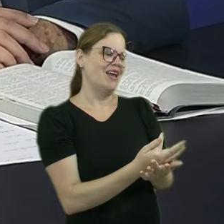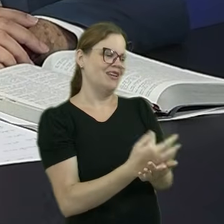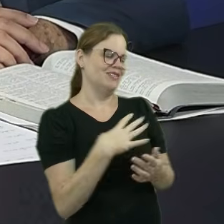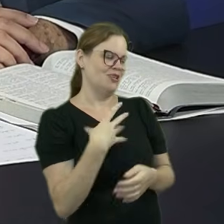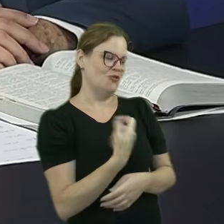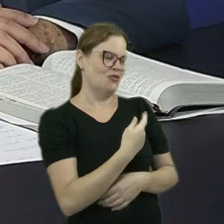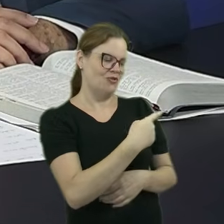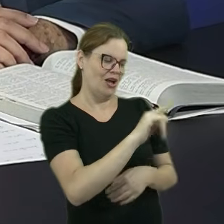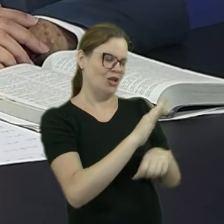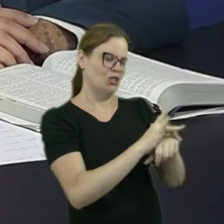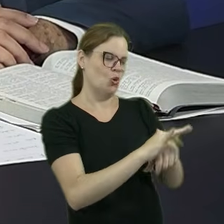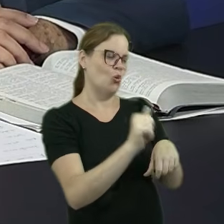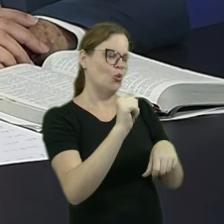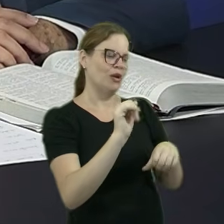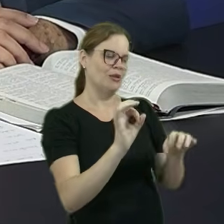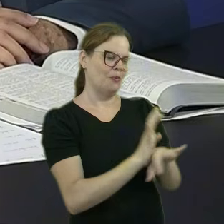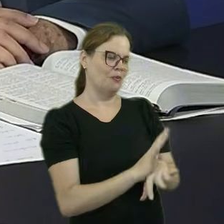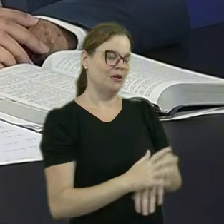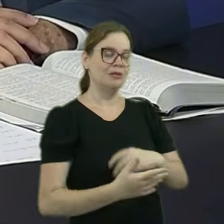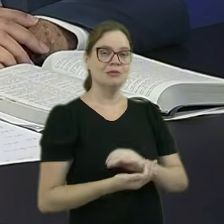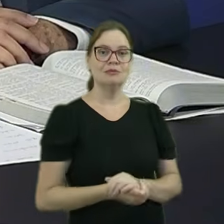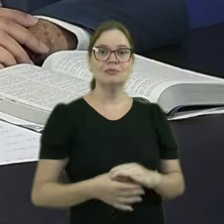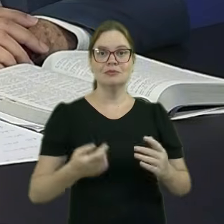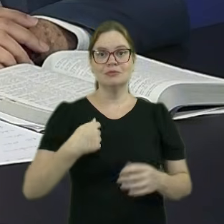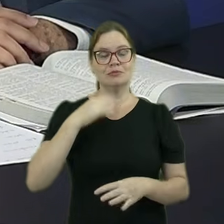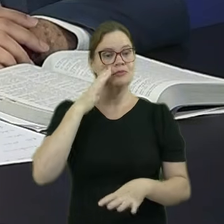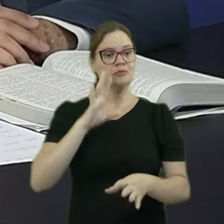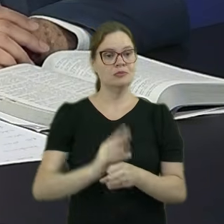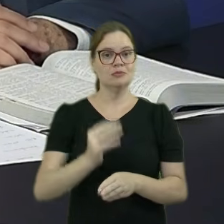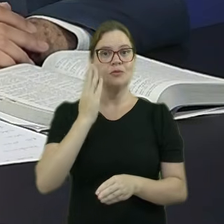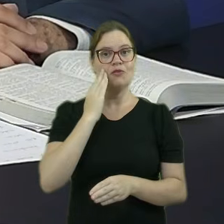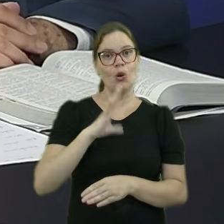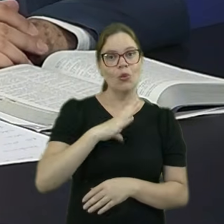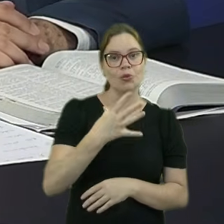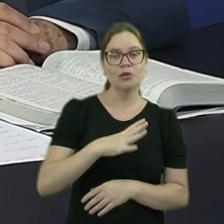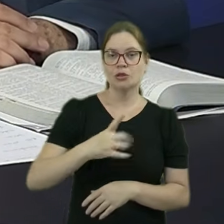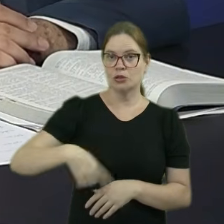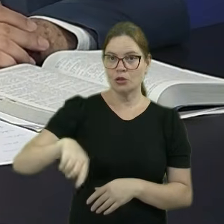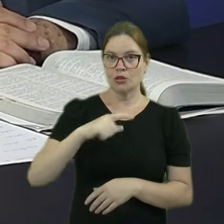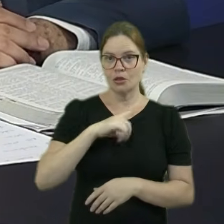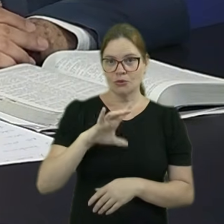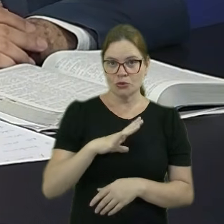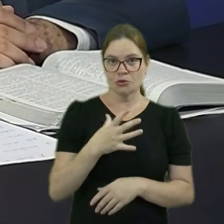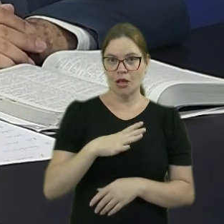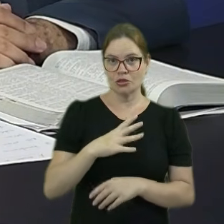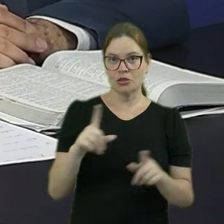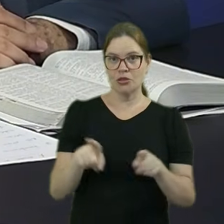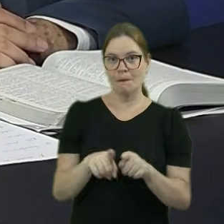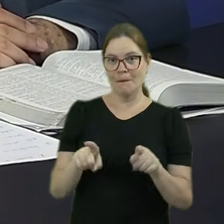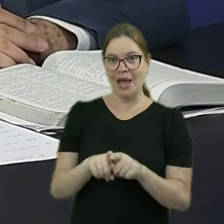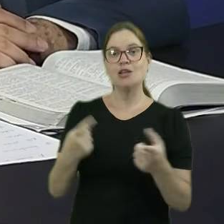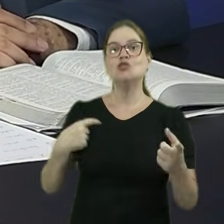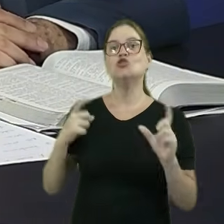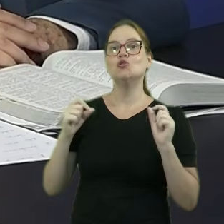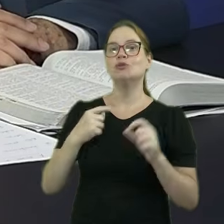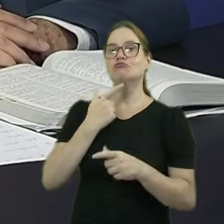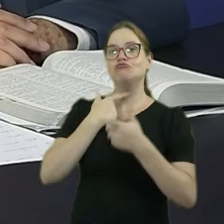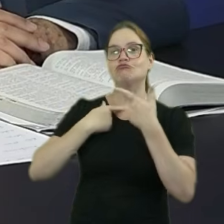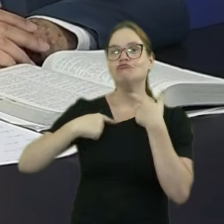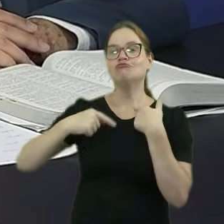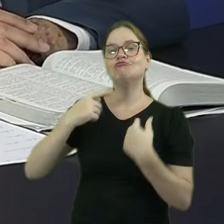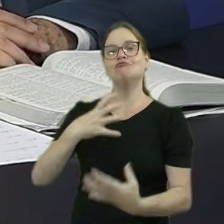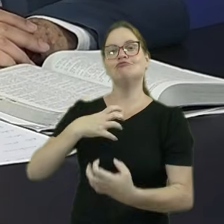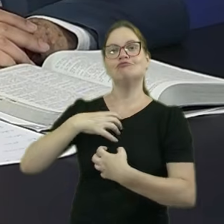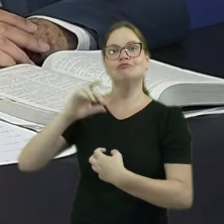mal. Então, a ousadia que ela teve. Nós estamos tendo ousadia de aproximar de Jesus, de desejar ouvir a